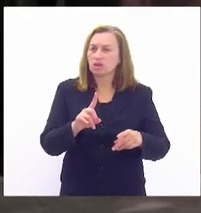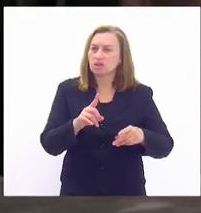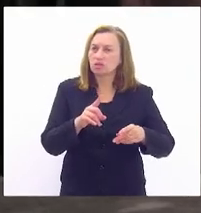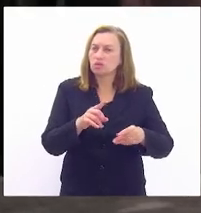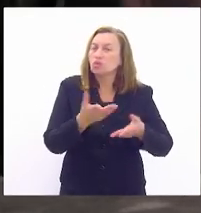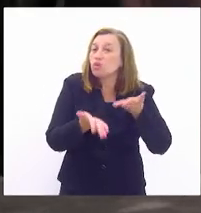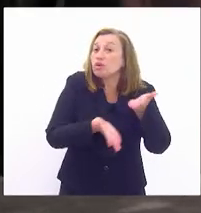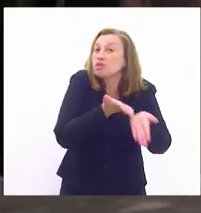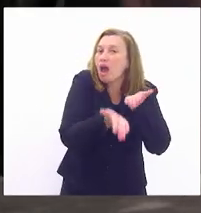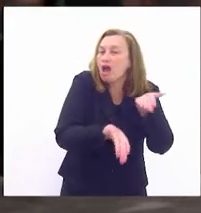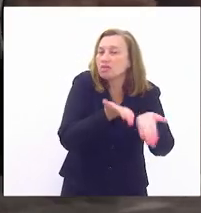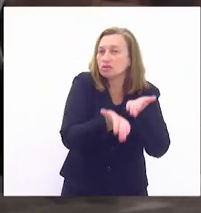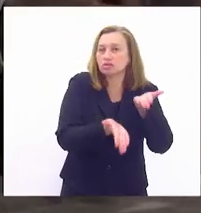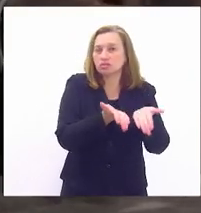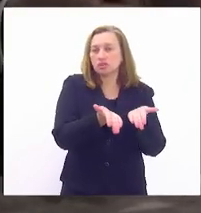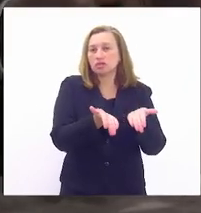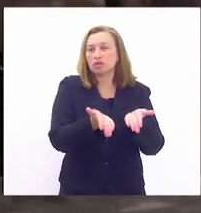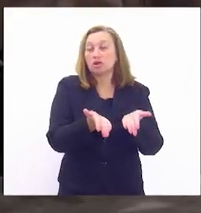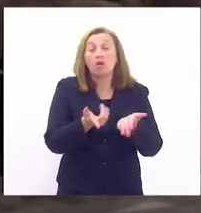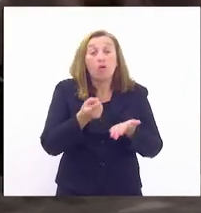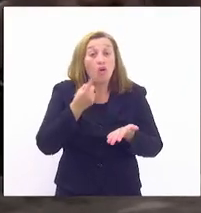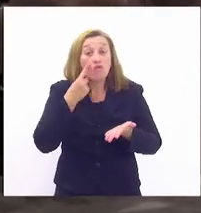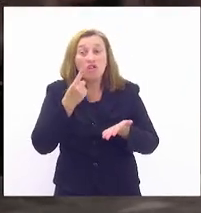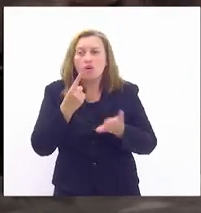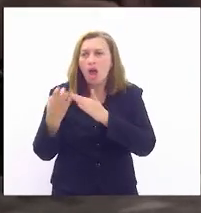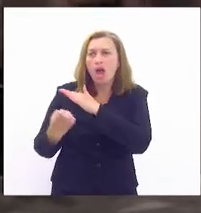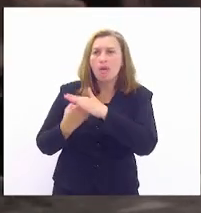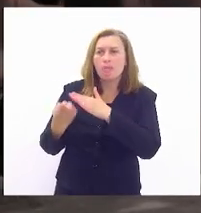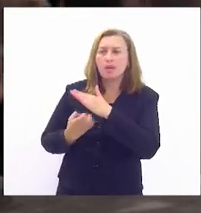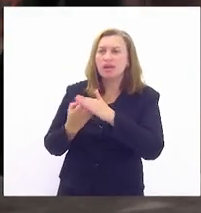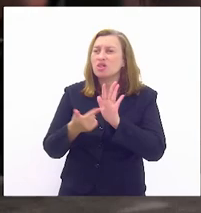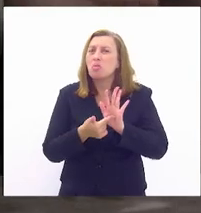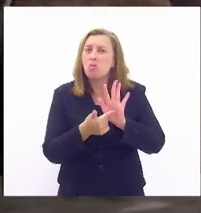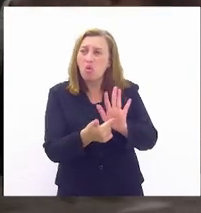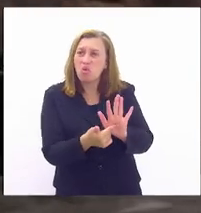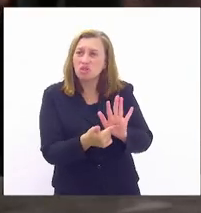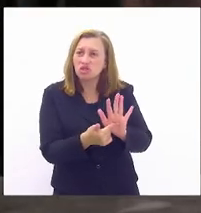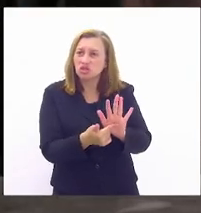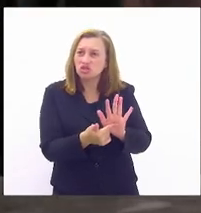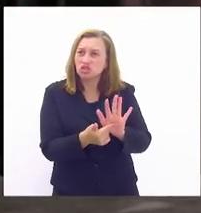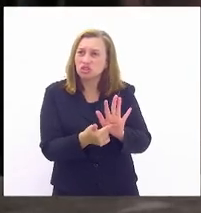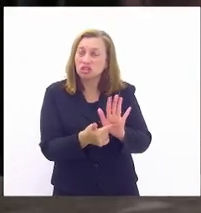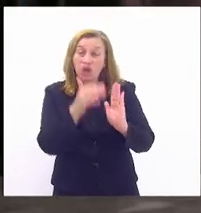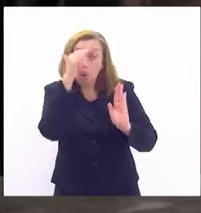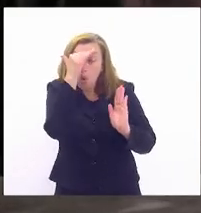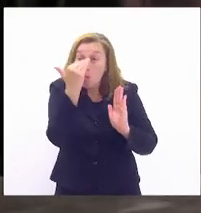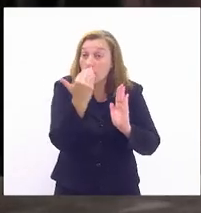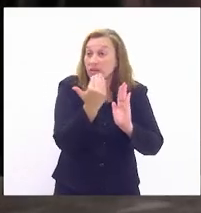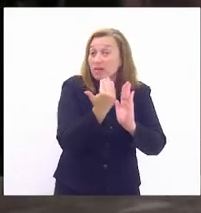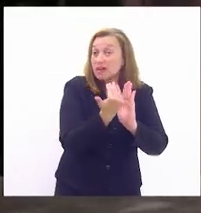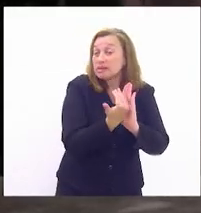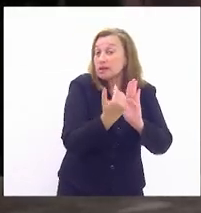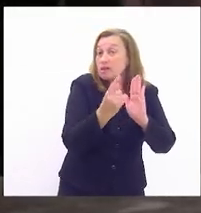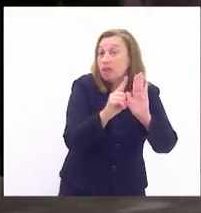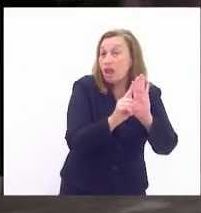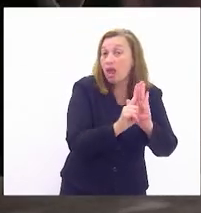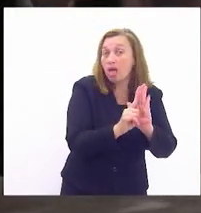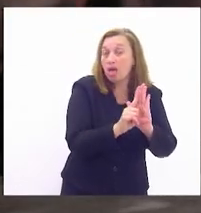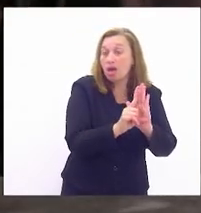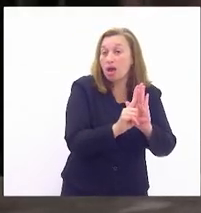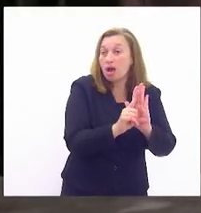de uma situação em que a empresa mostra que está atendendo parâmetros da